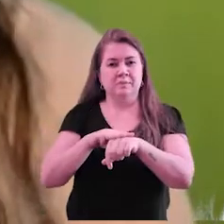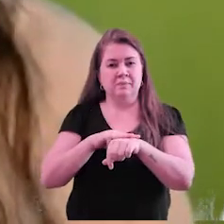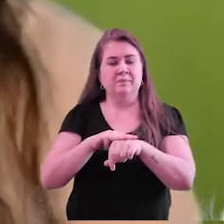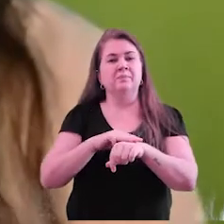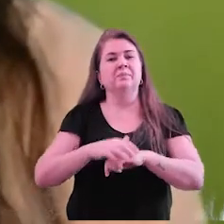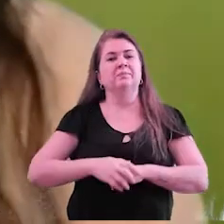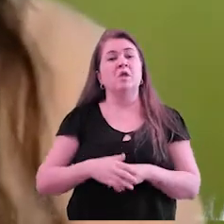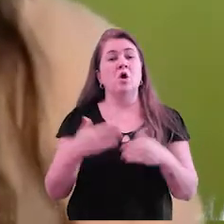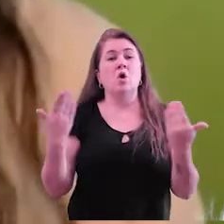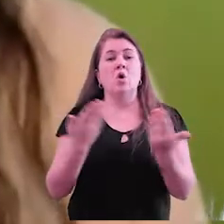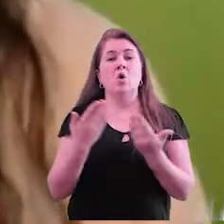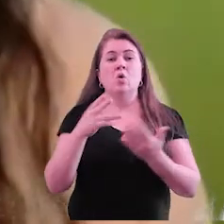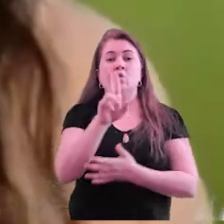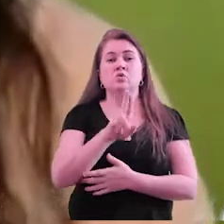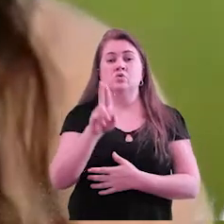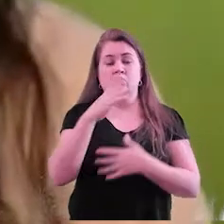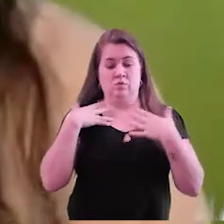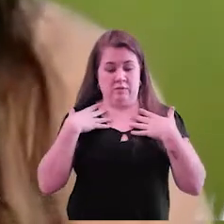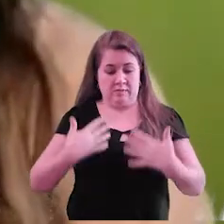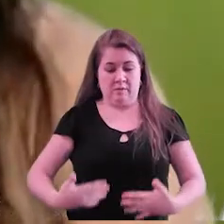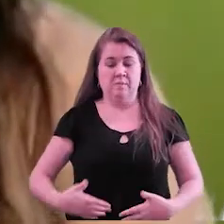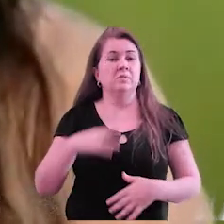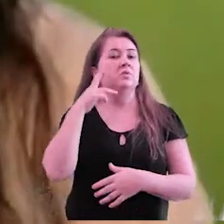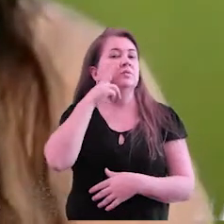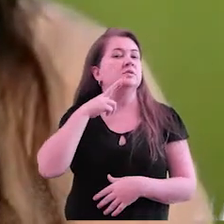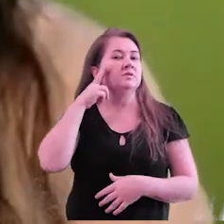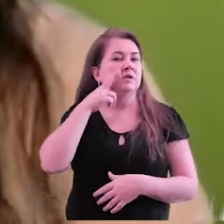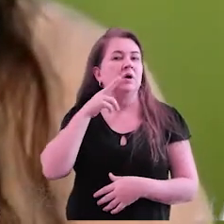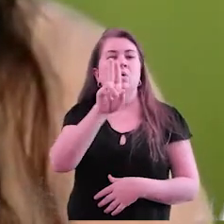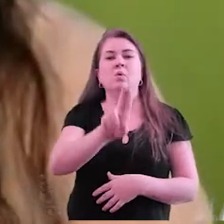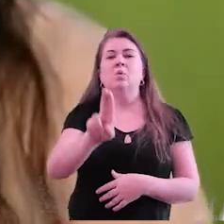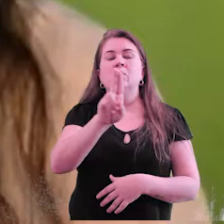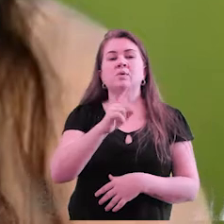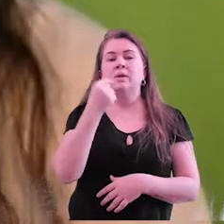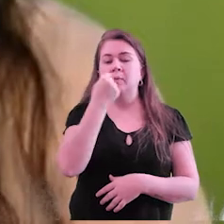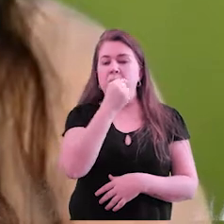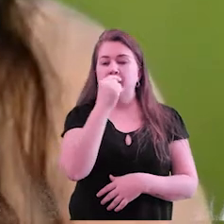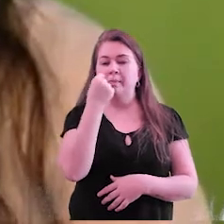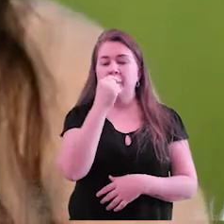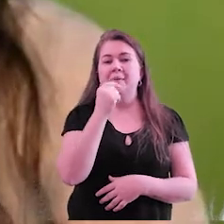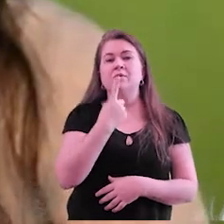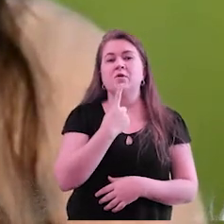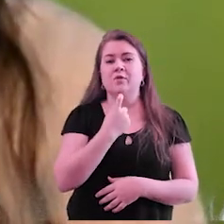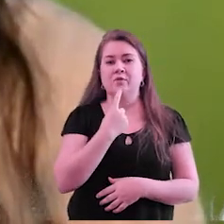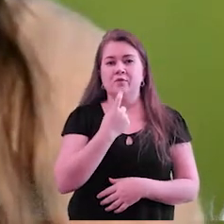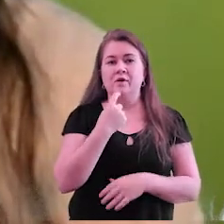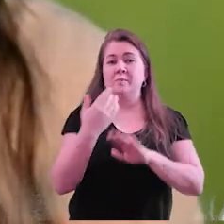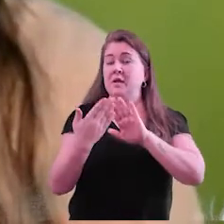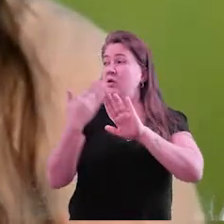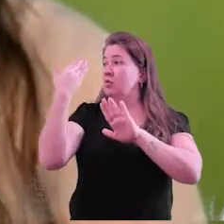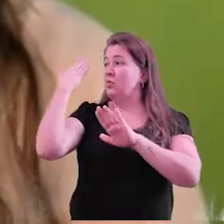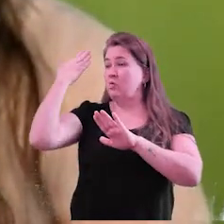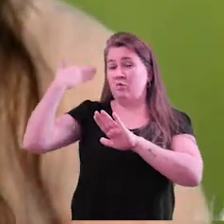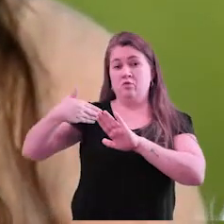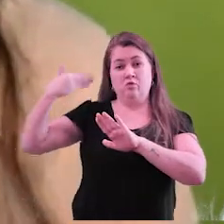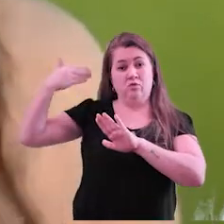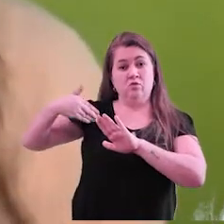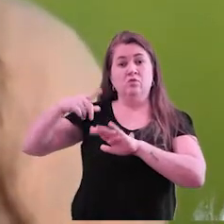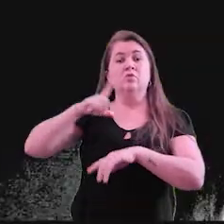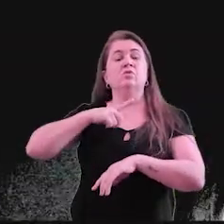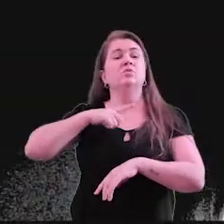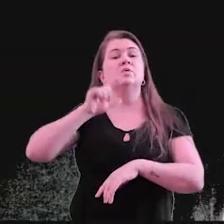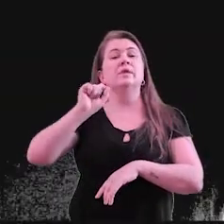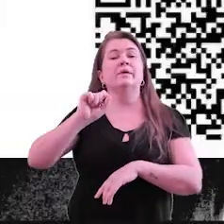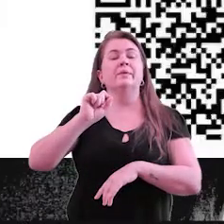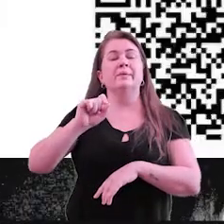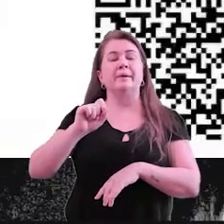batom vermelho, com um fundo, no meu fundo temos um fundo verde. Eu não sei se vocês